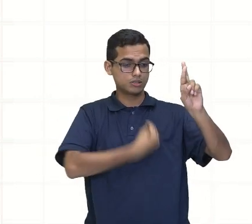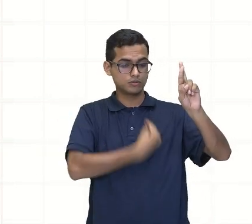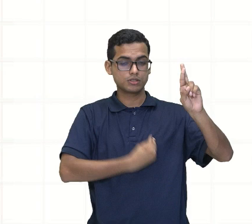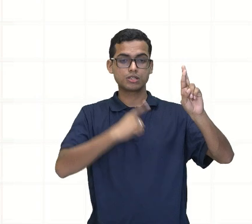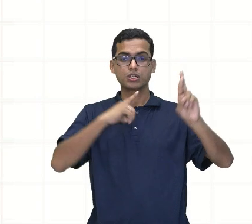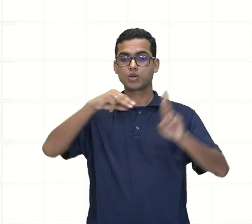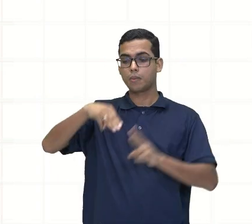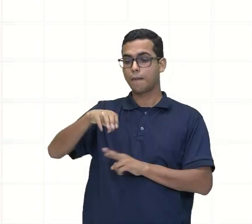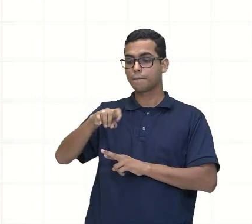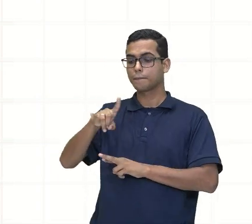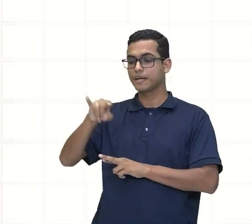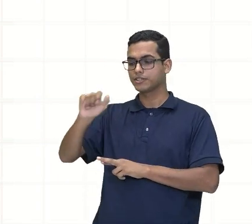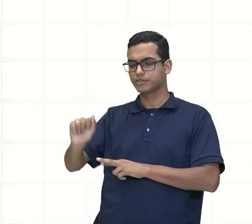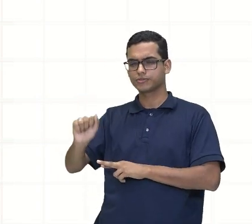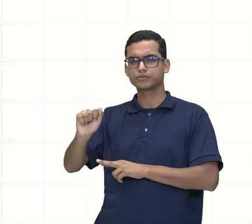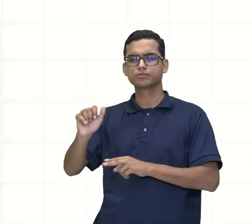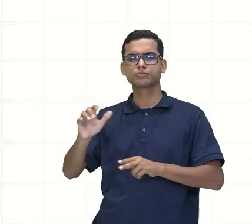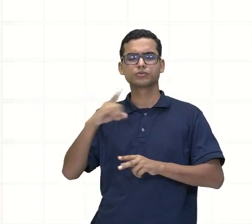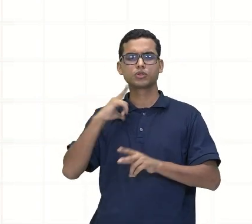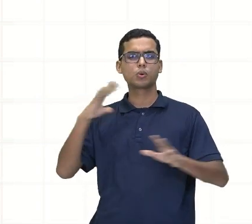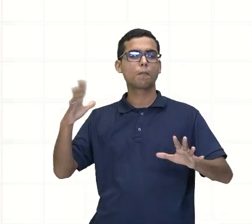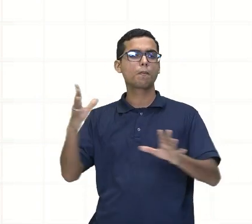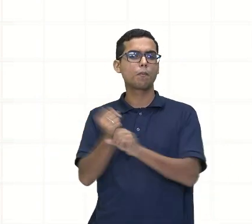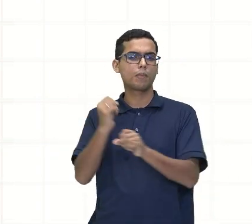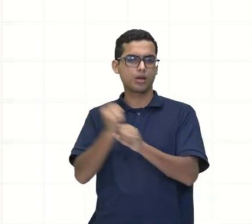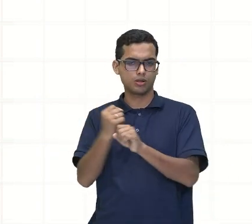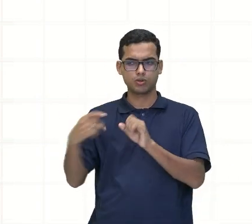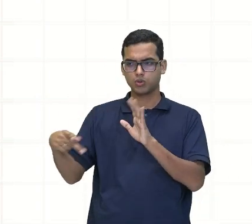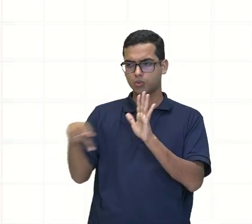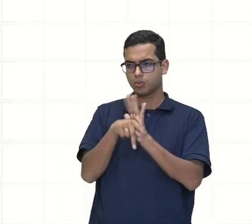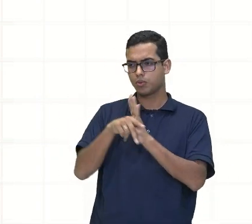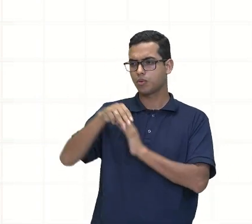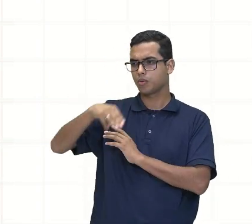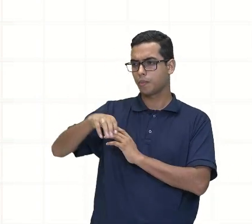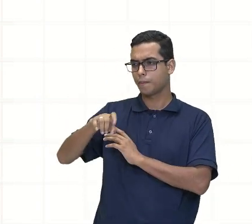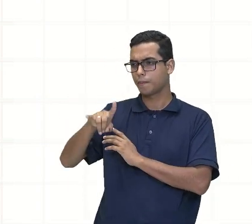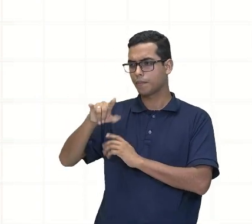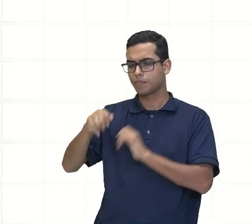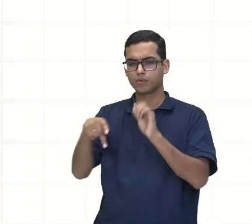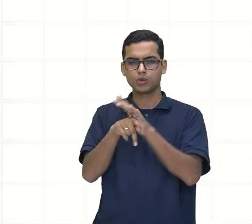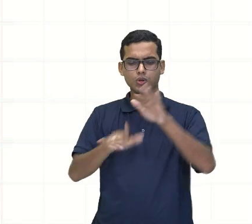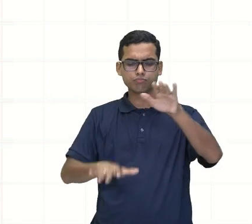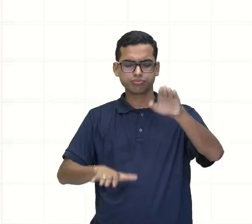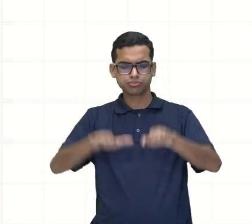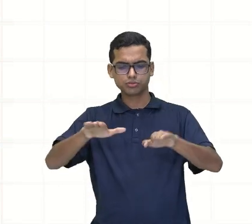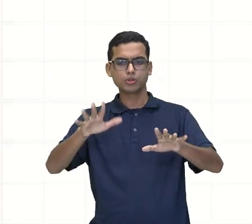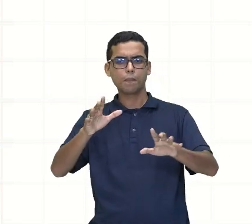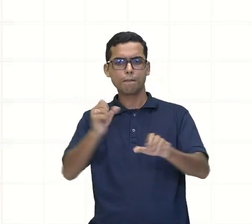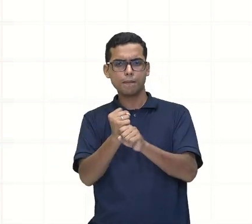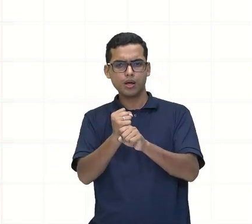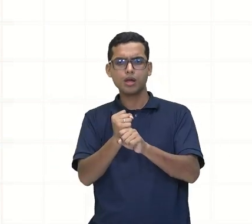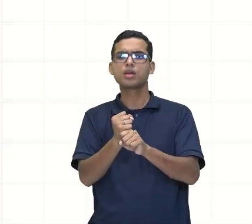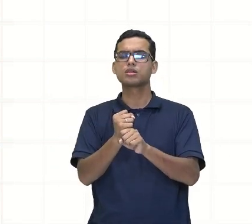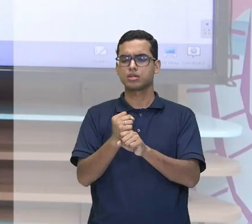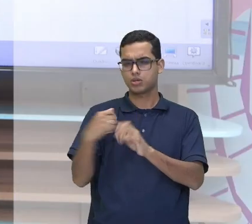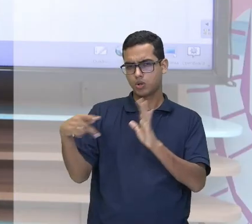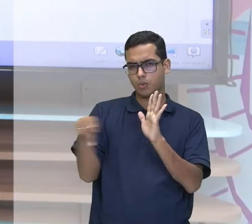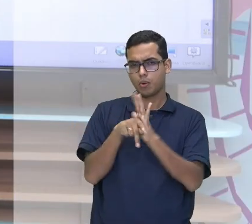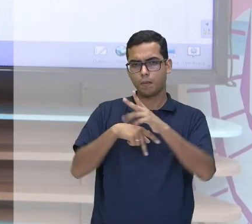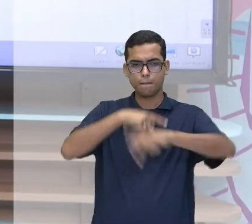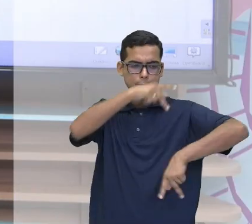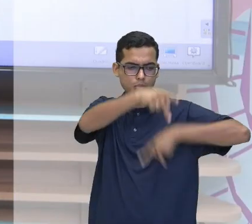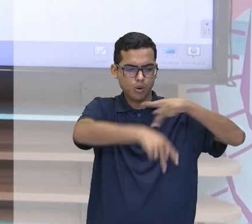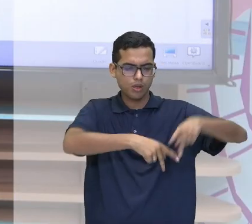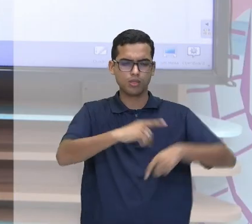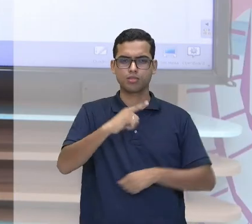seria a longevidade. Então, nós temos o número de nascimentos, a idade média ali daquela população, tá bom? E